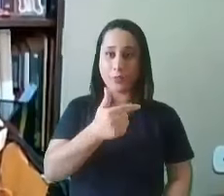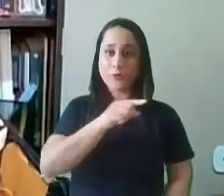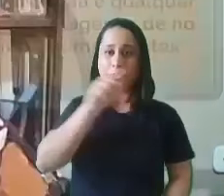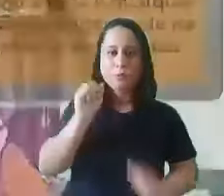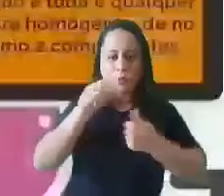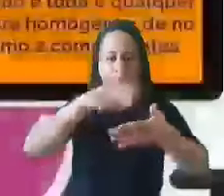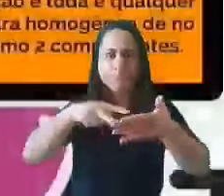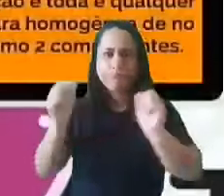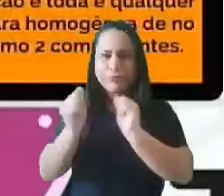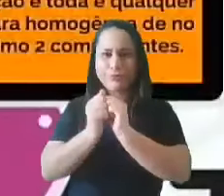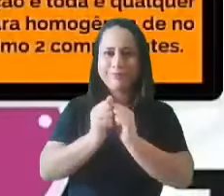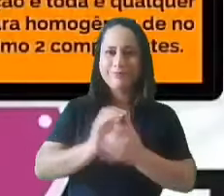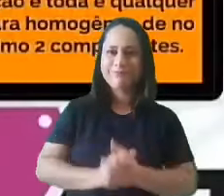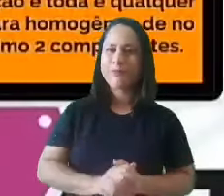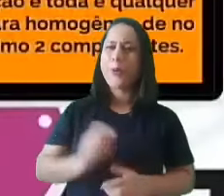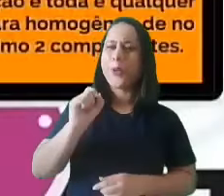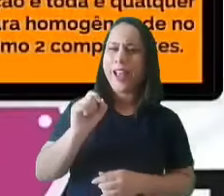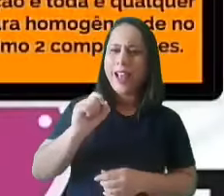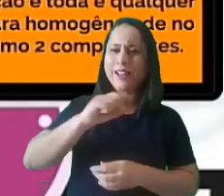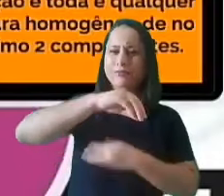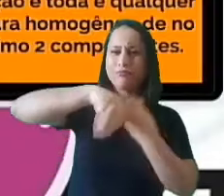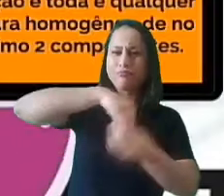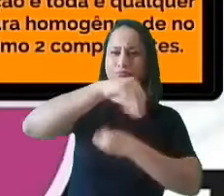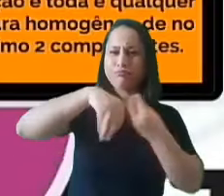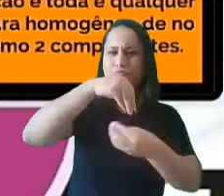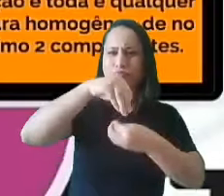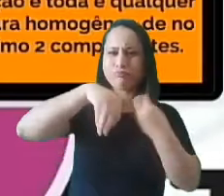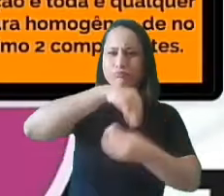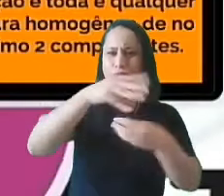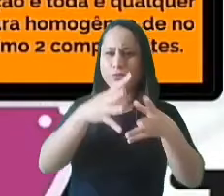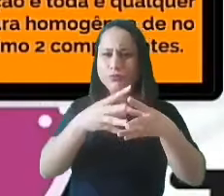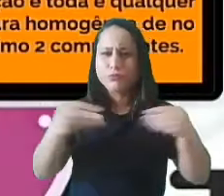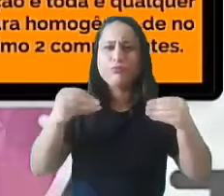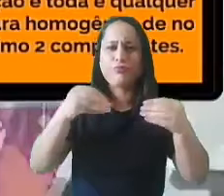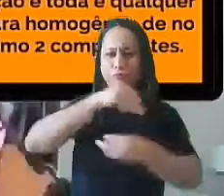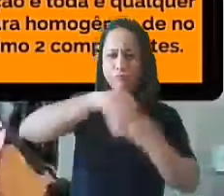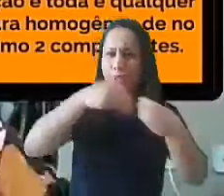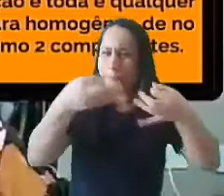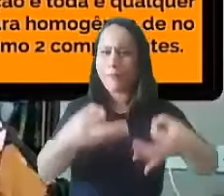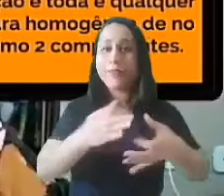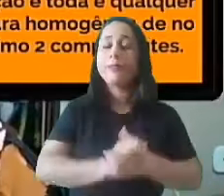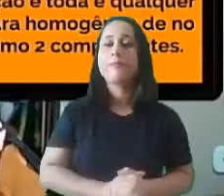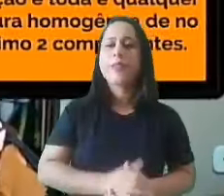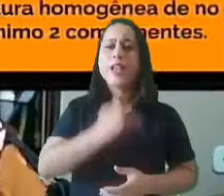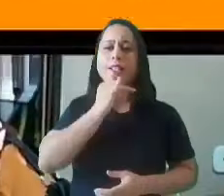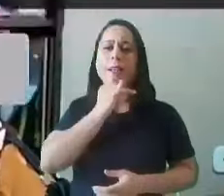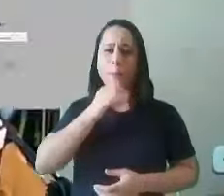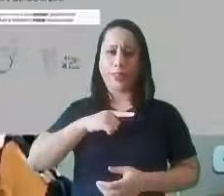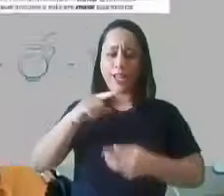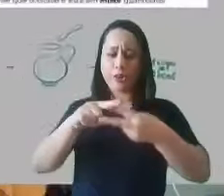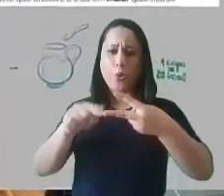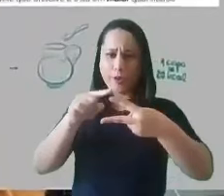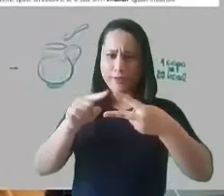Solução é tudo e qualquer mistura homogênea de, no mínimo, dois componentes.